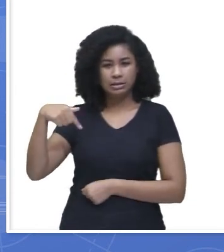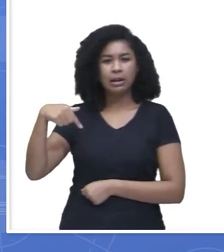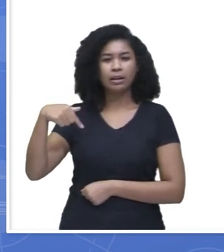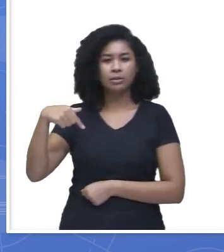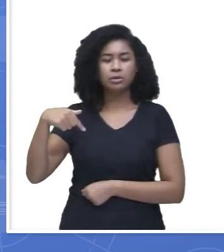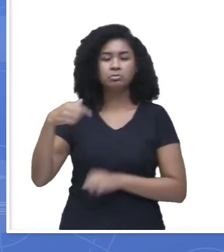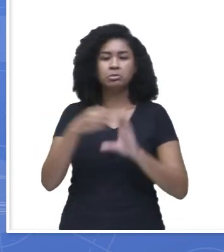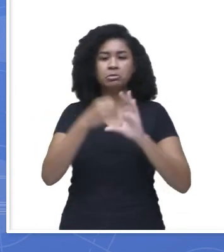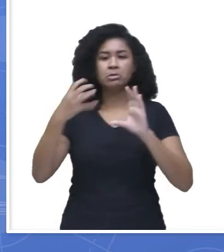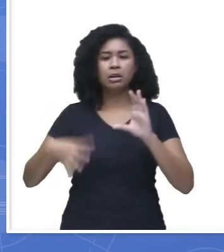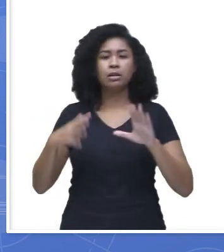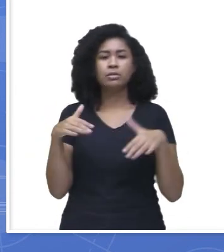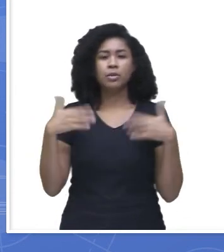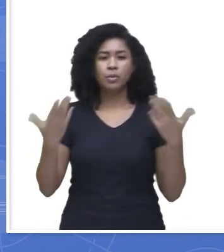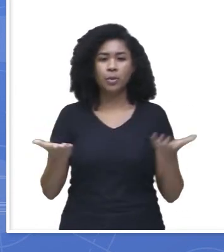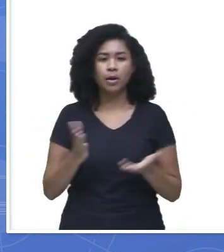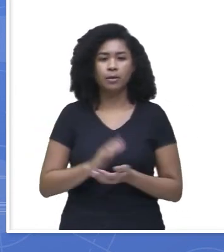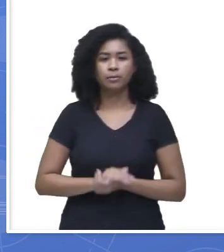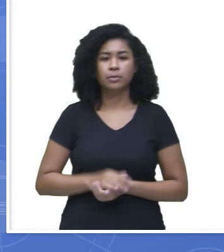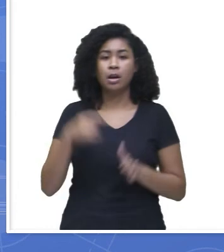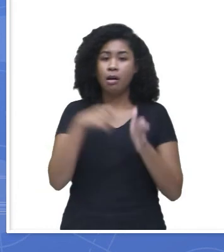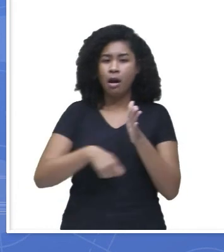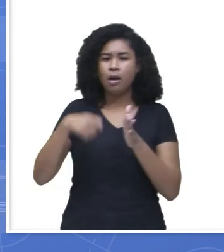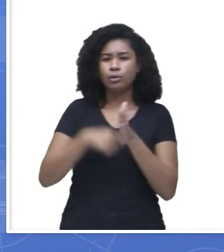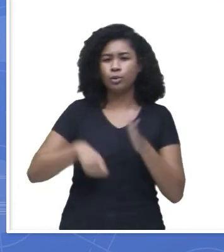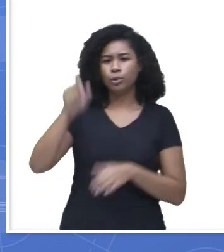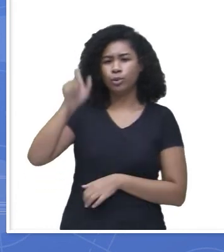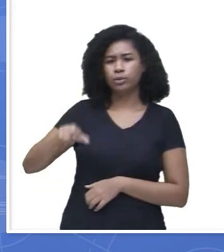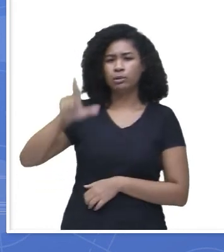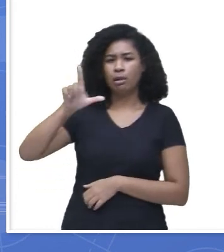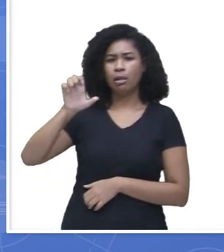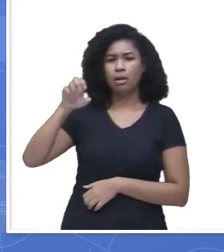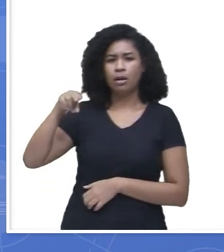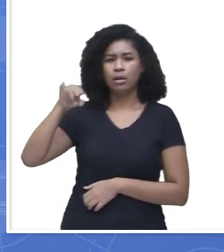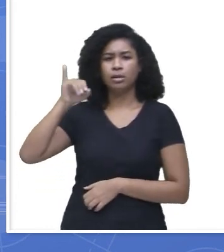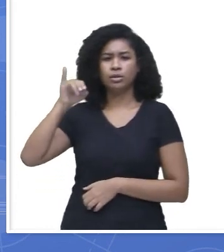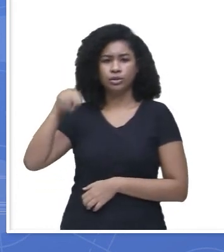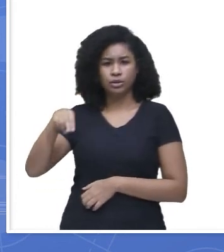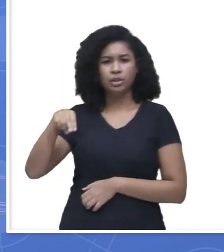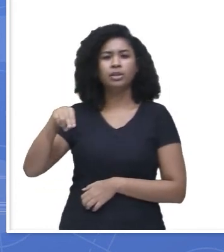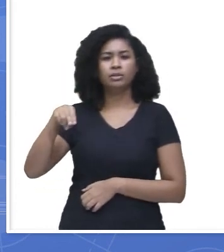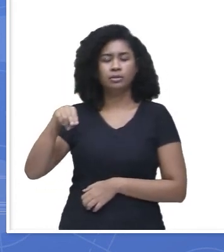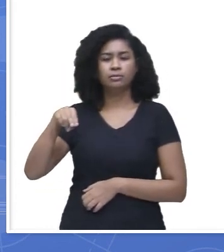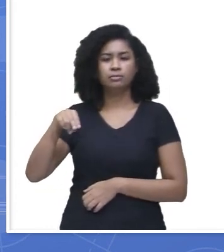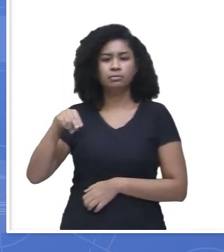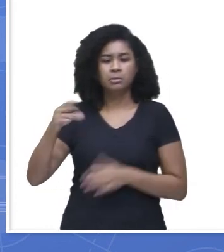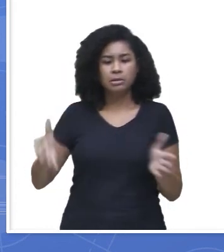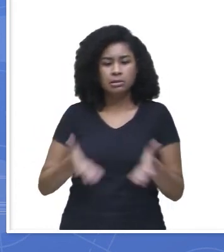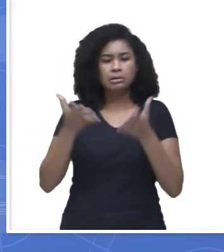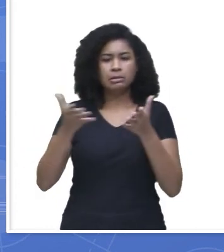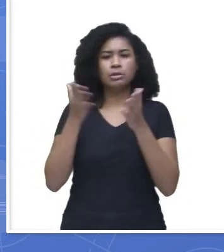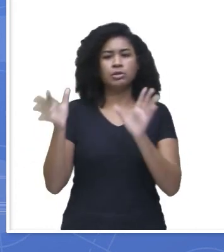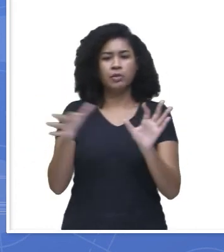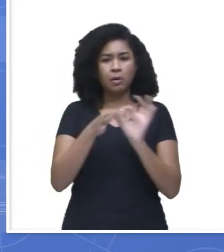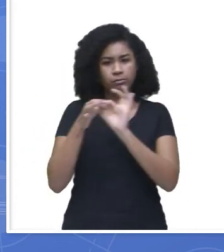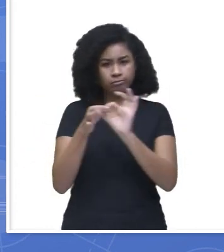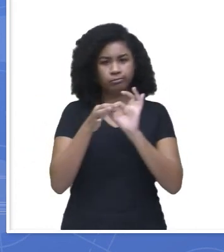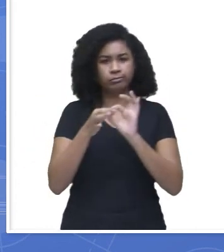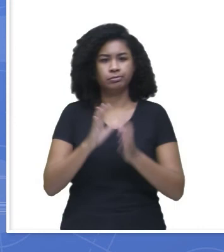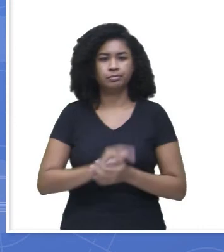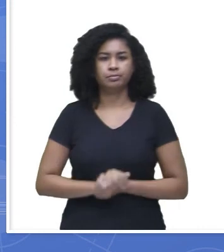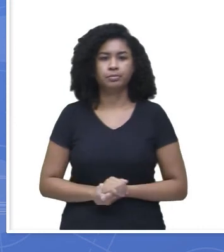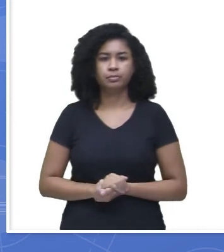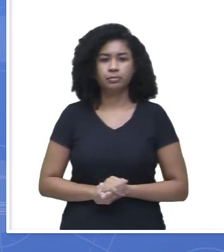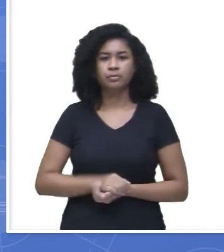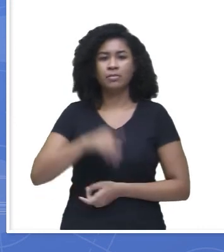um Estado soviético. Ainda não, porque ele é de fevereiro, tá bom? Uma reação da Igreja